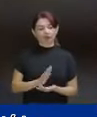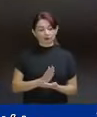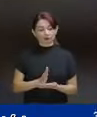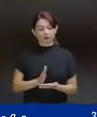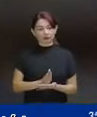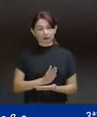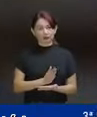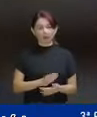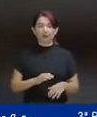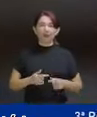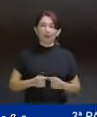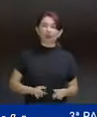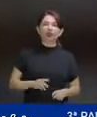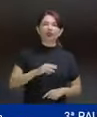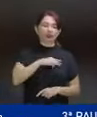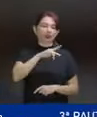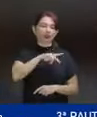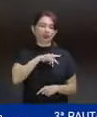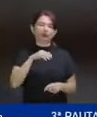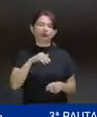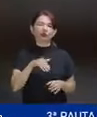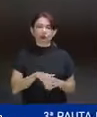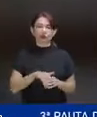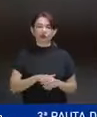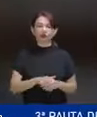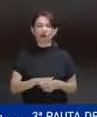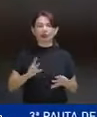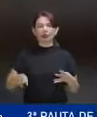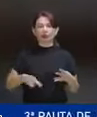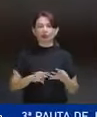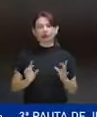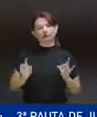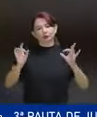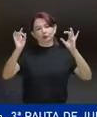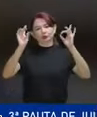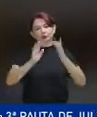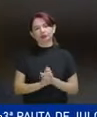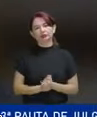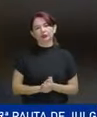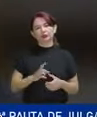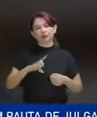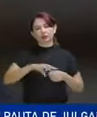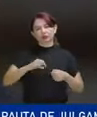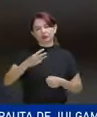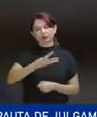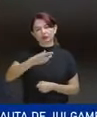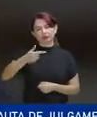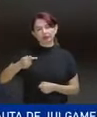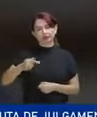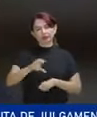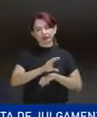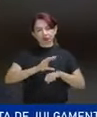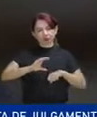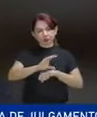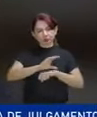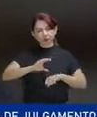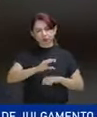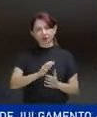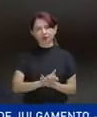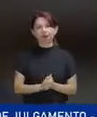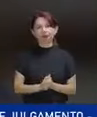Ministério Público Eleitoral ele interpôs recurso especial sustentando a ofensa ao artigo 37 da Constituição, ao